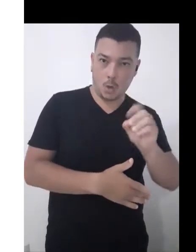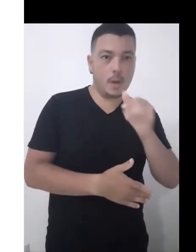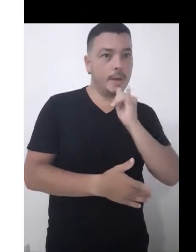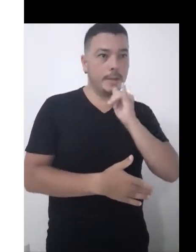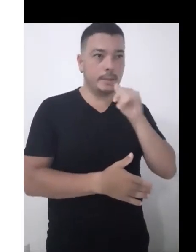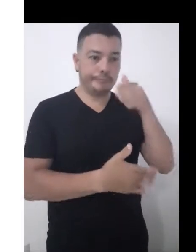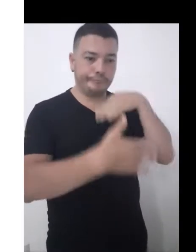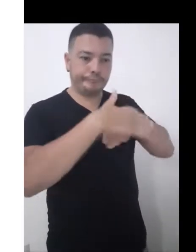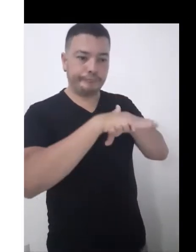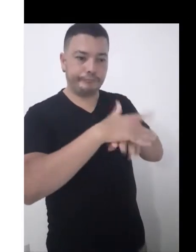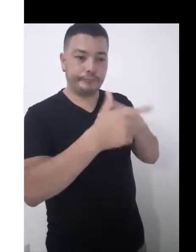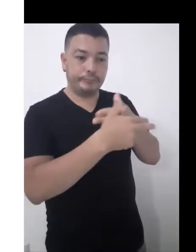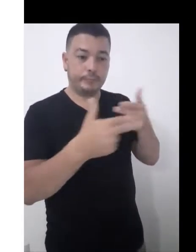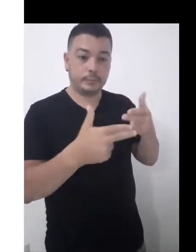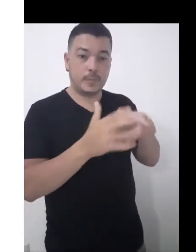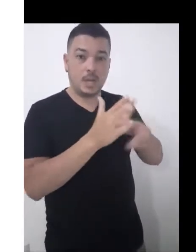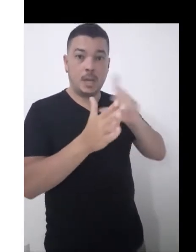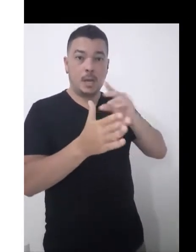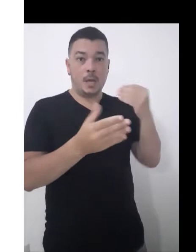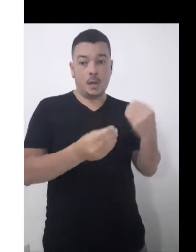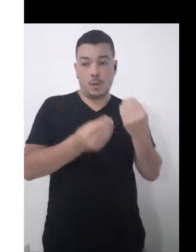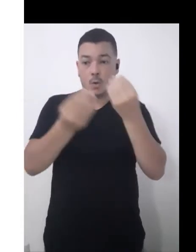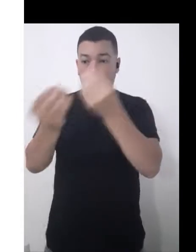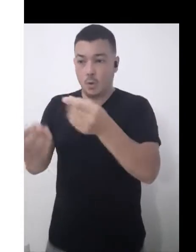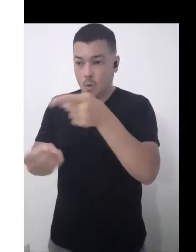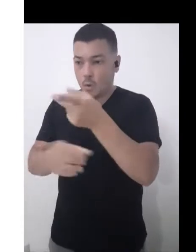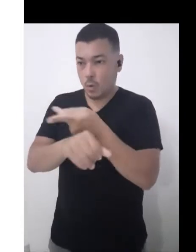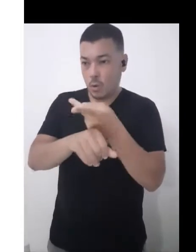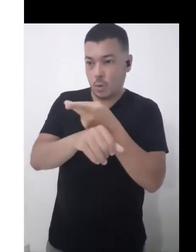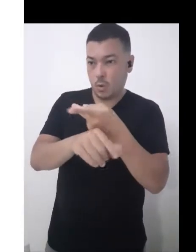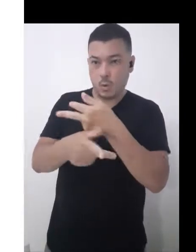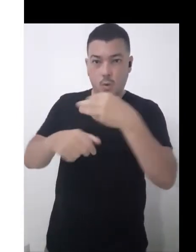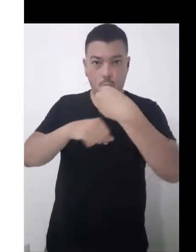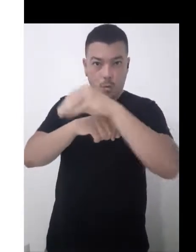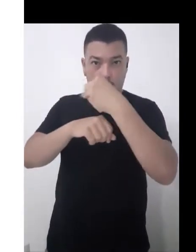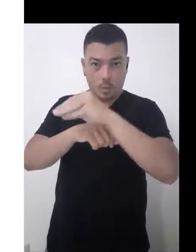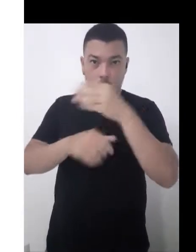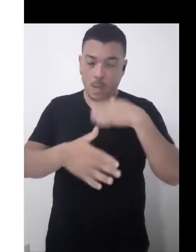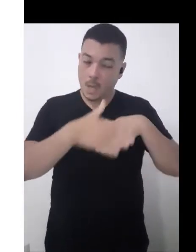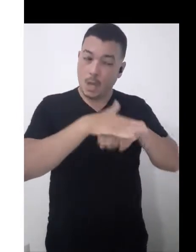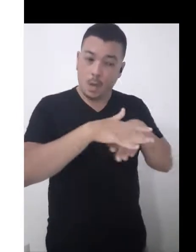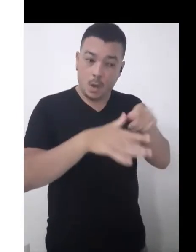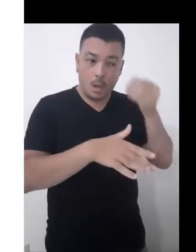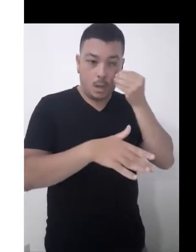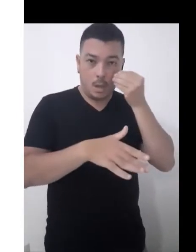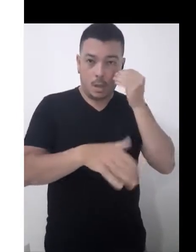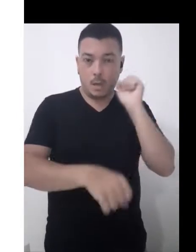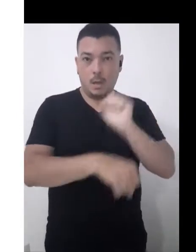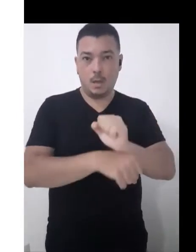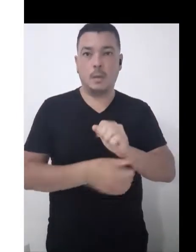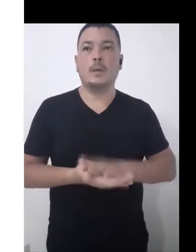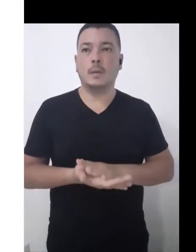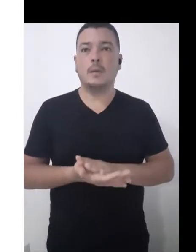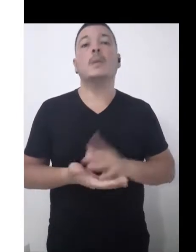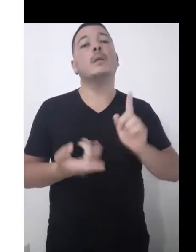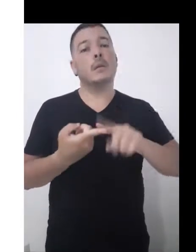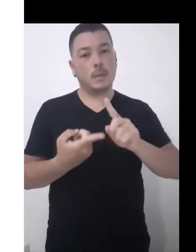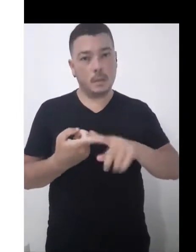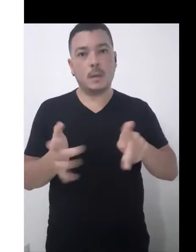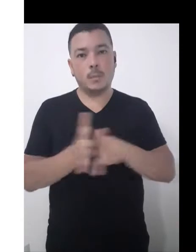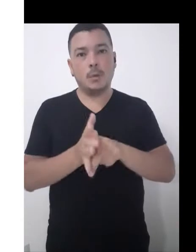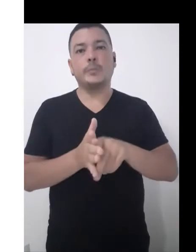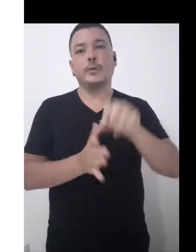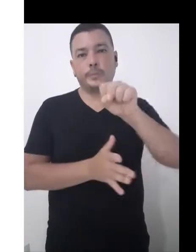memória RAM faz antes de enviar o dado propriamente dito. Né? Também é mais comum em computadores específicos como o